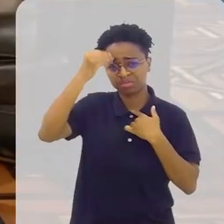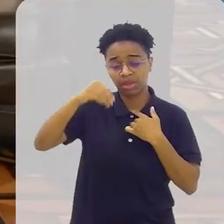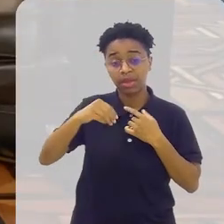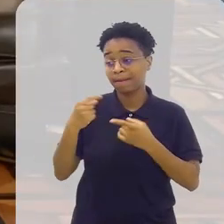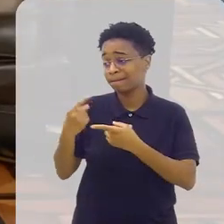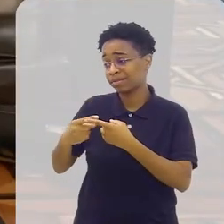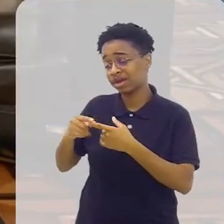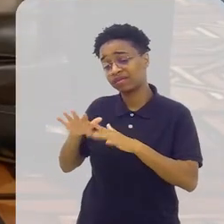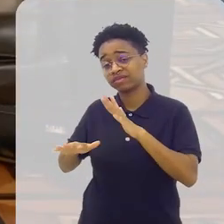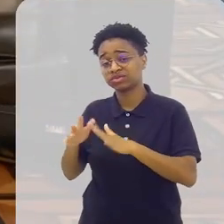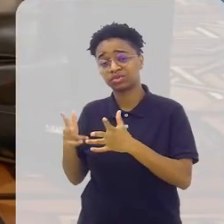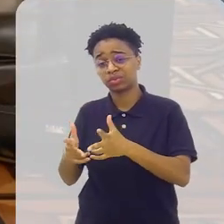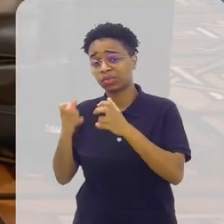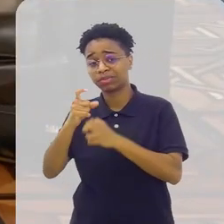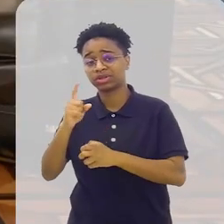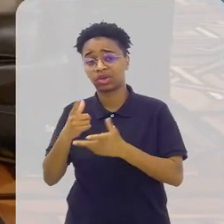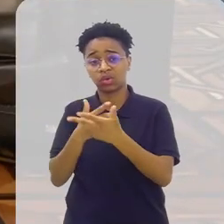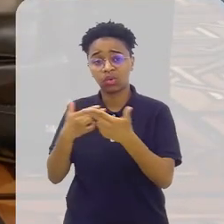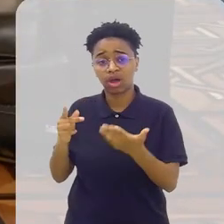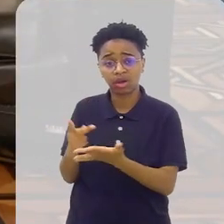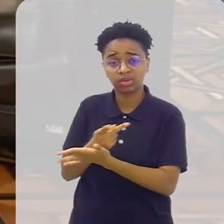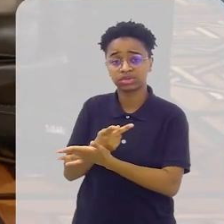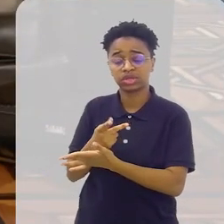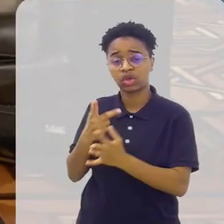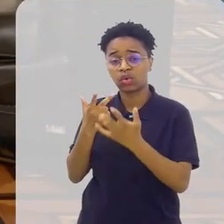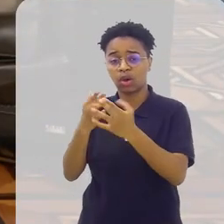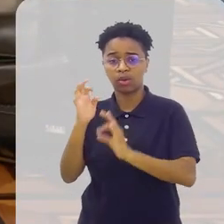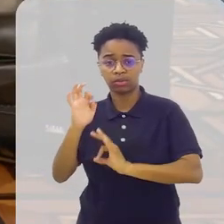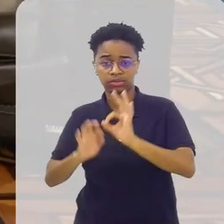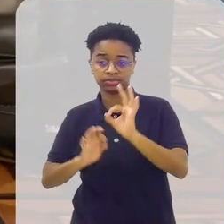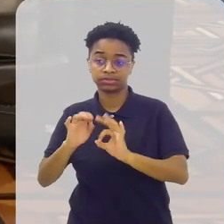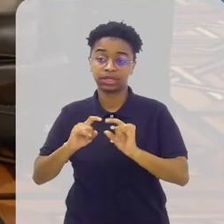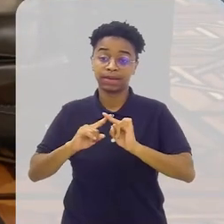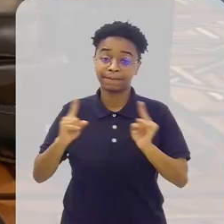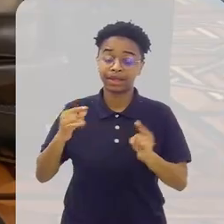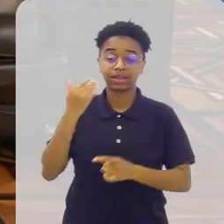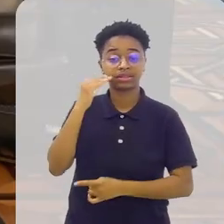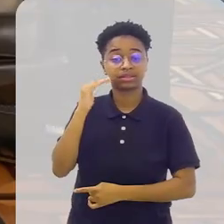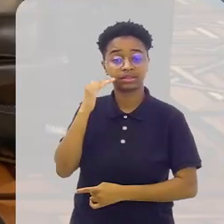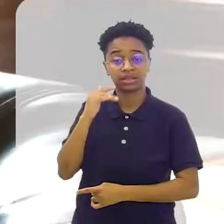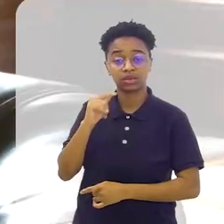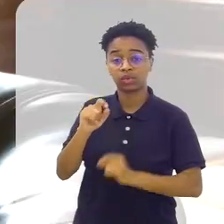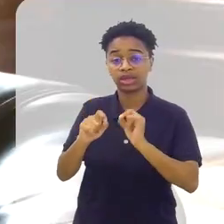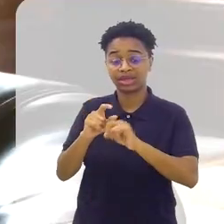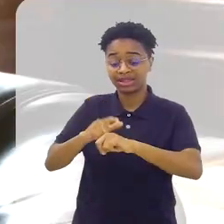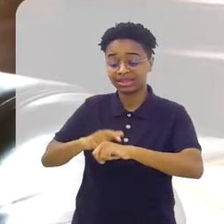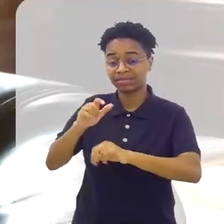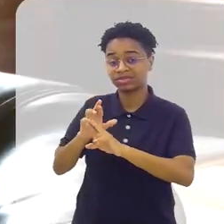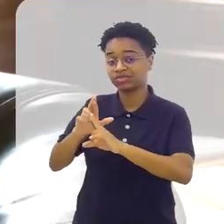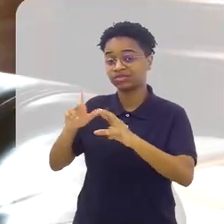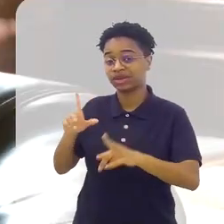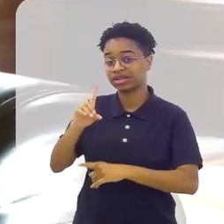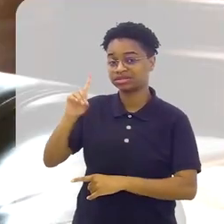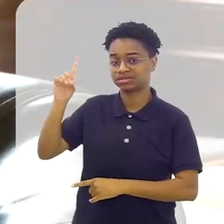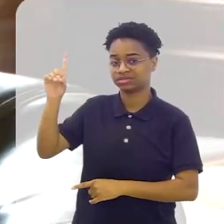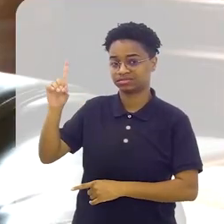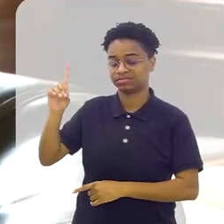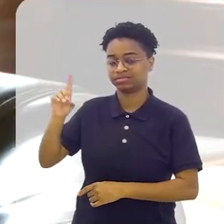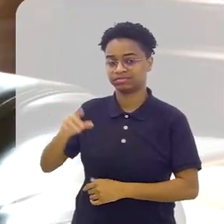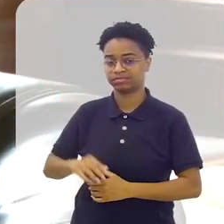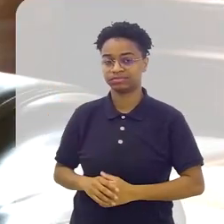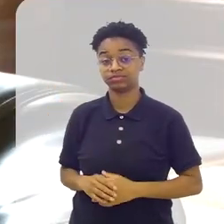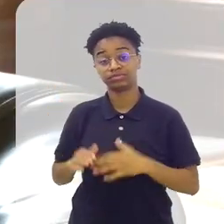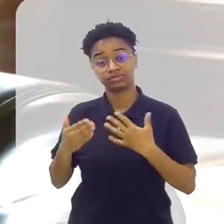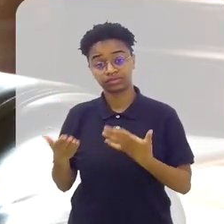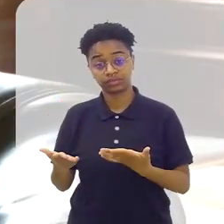desânimo talvez não vê as coisas acontecendo da forma que a gente planeja mas entender que o tempo não é